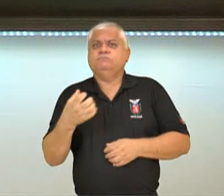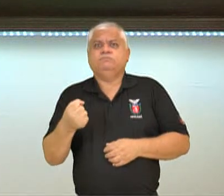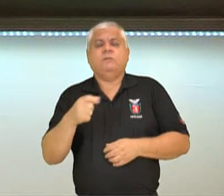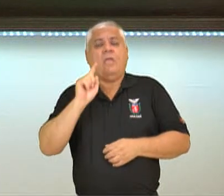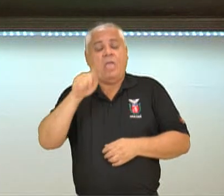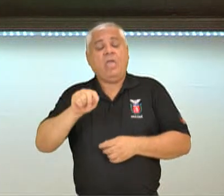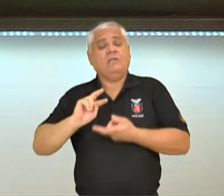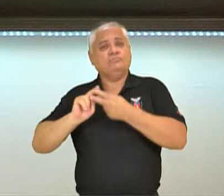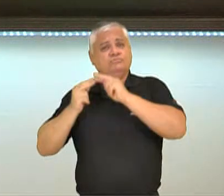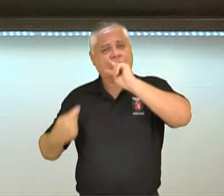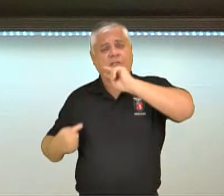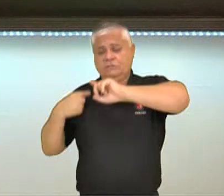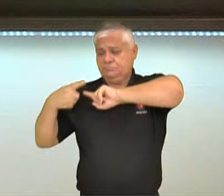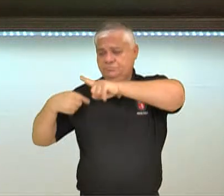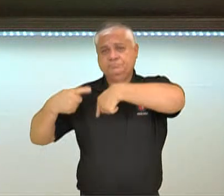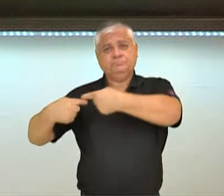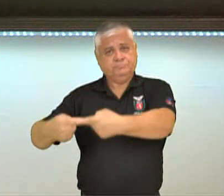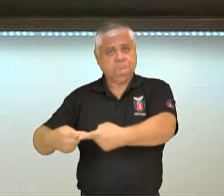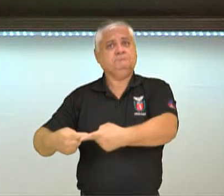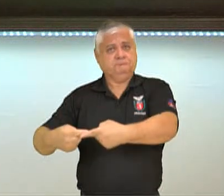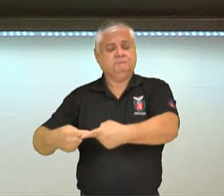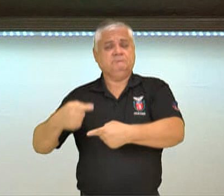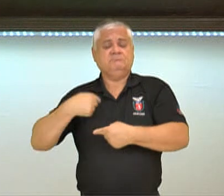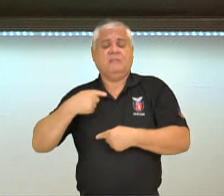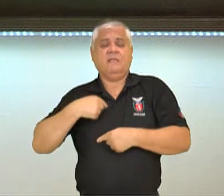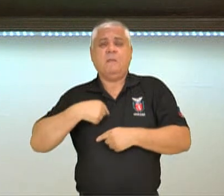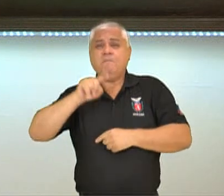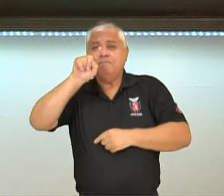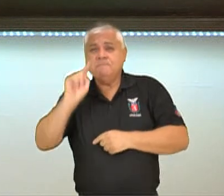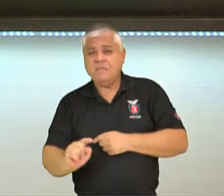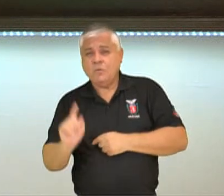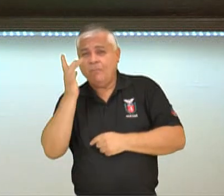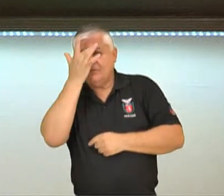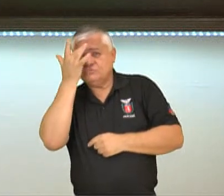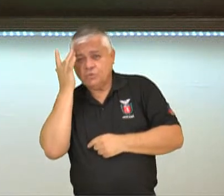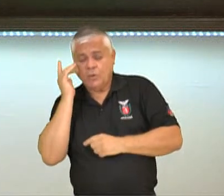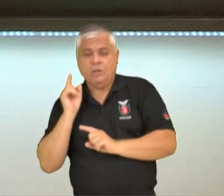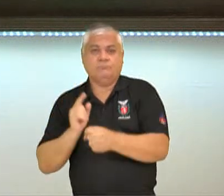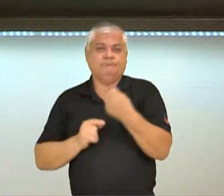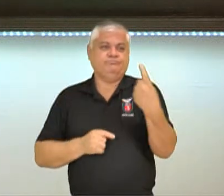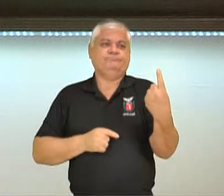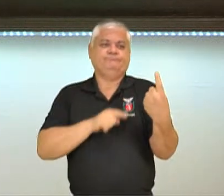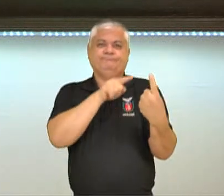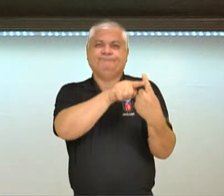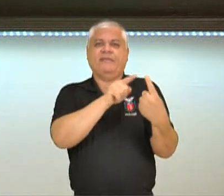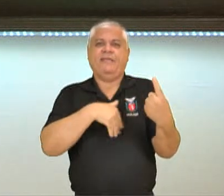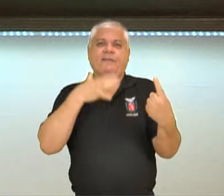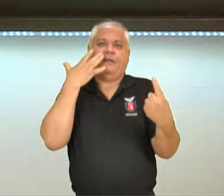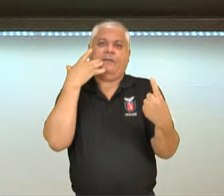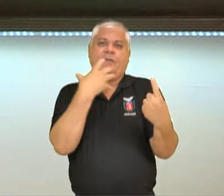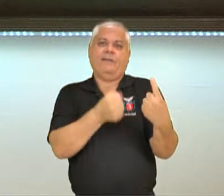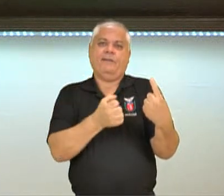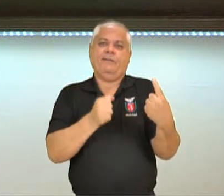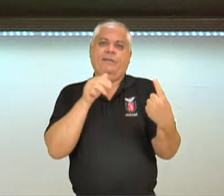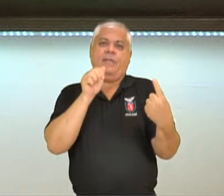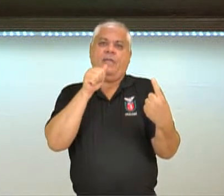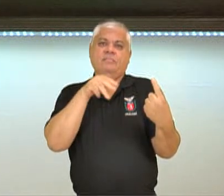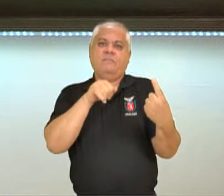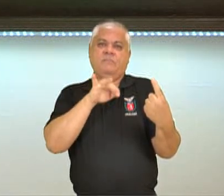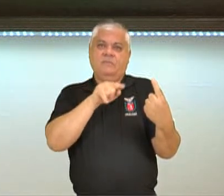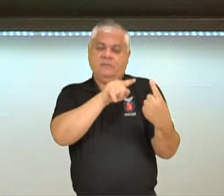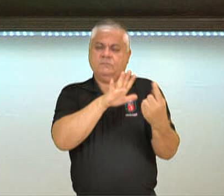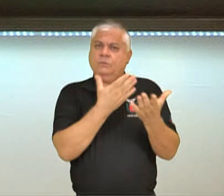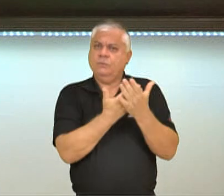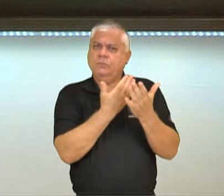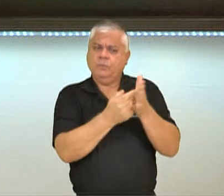doença genética, né? Que atinge ali 1 em cada 1000 pessoas nascidas vivas. Então, realmente é algo que tem que ser estudado, que tem que ser falado com